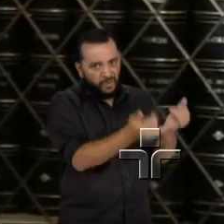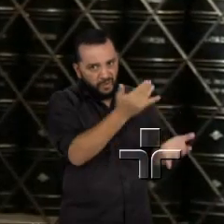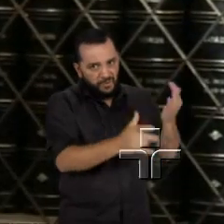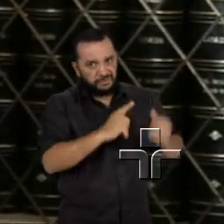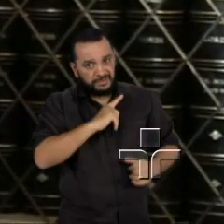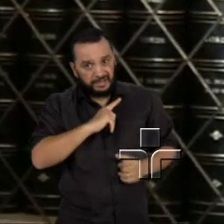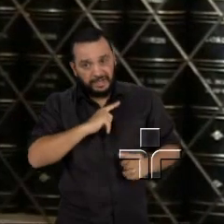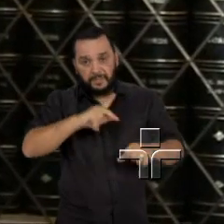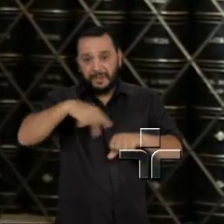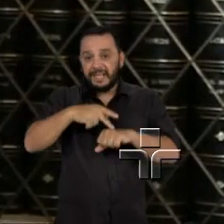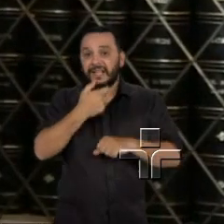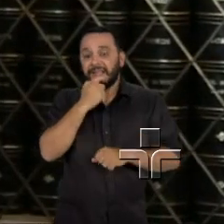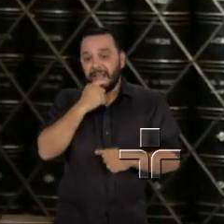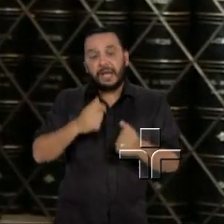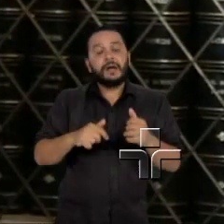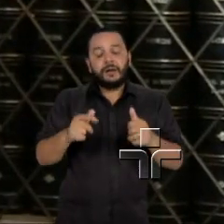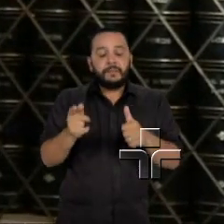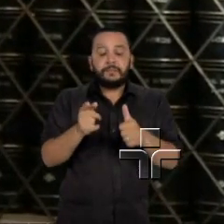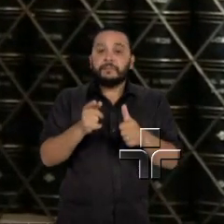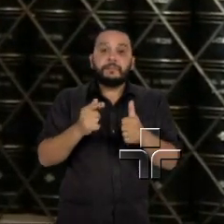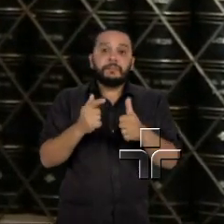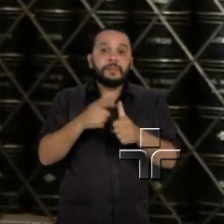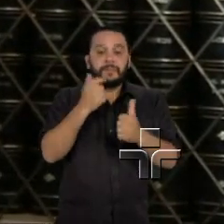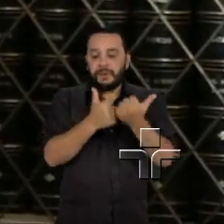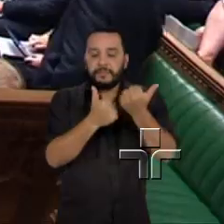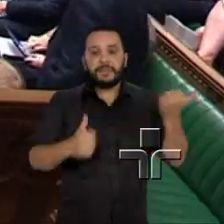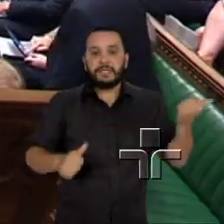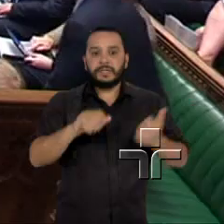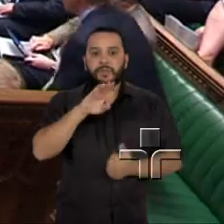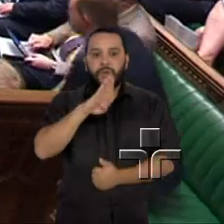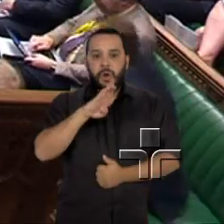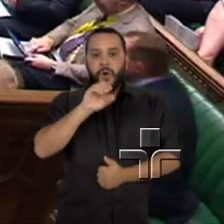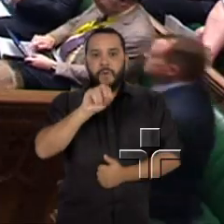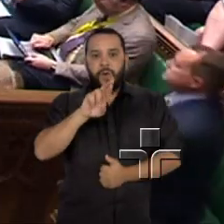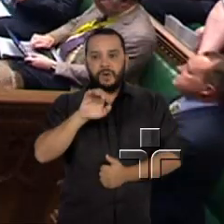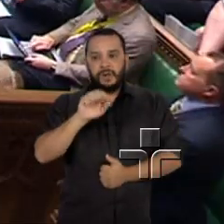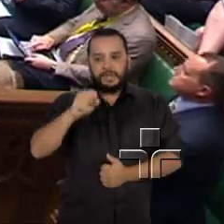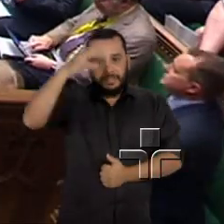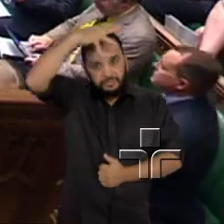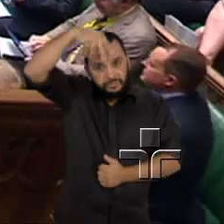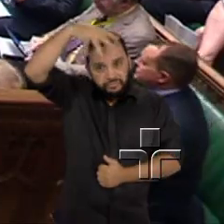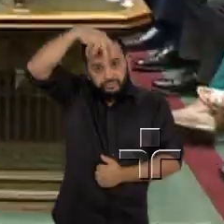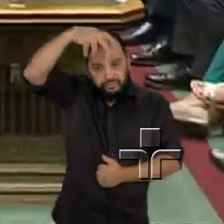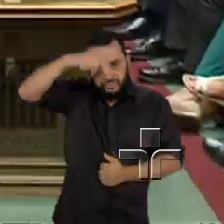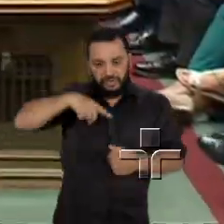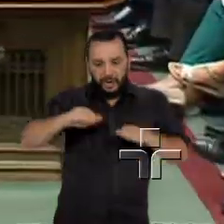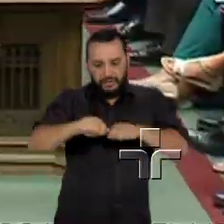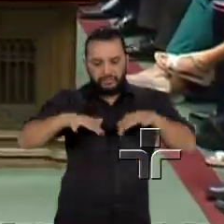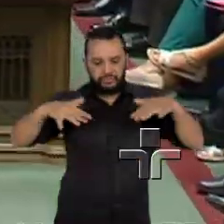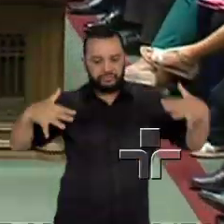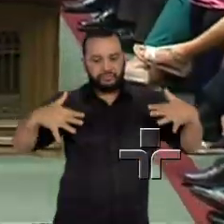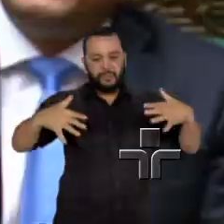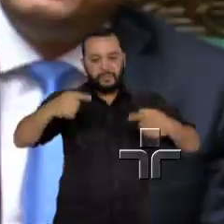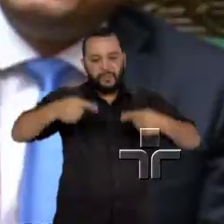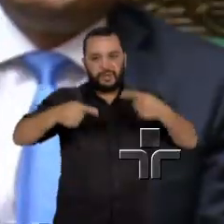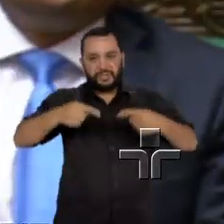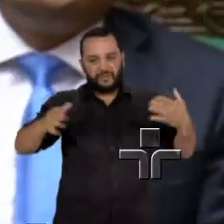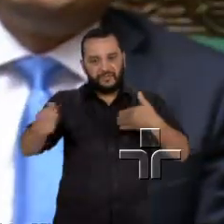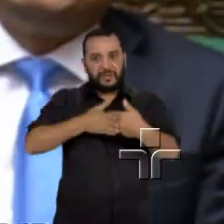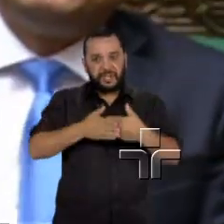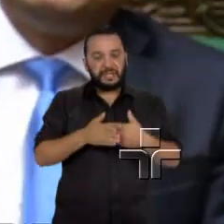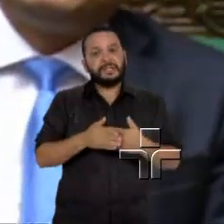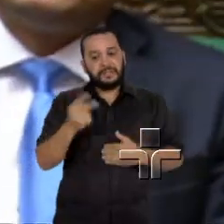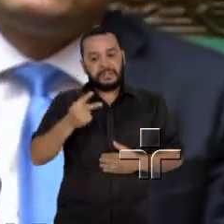Na Inglaterra, o primeiro-ministro Boris Johnson anunciou que o parlamento será suspenso durante a segunda semana de setembro.